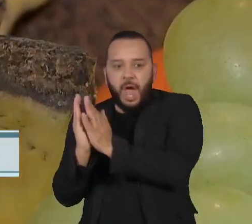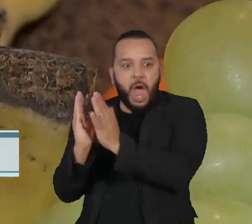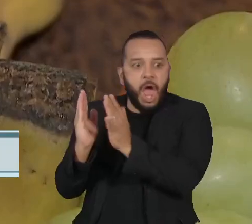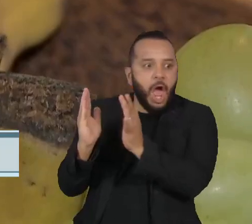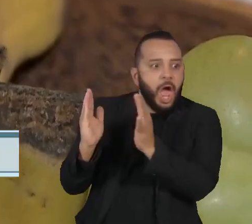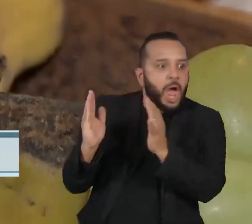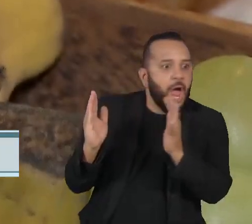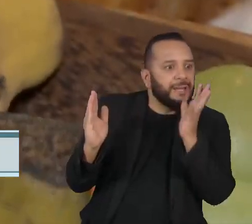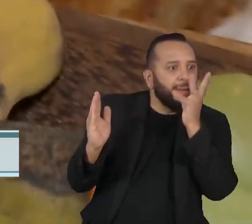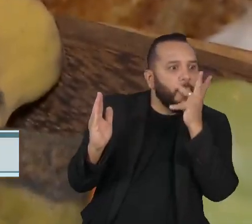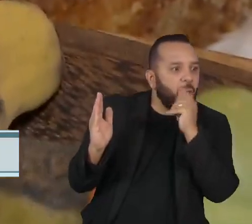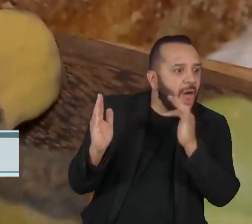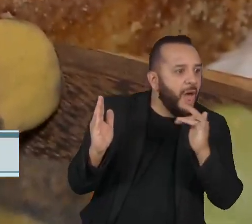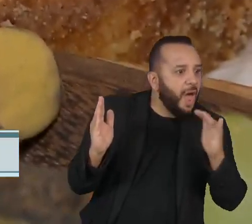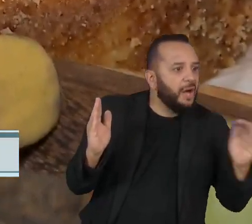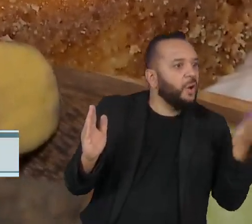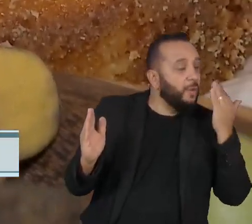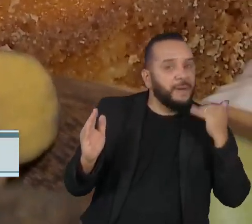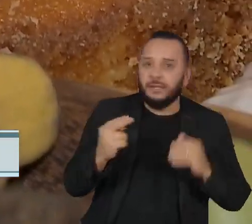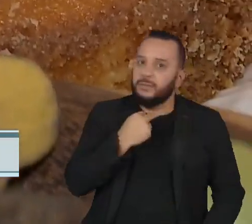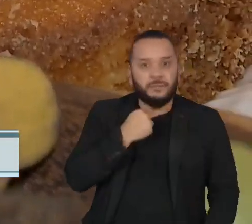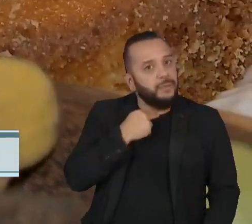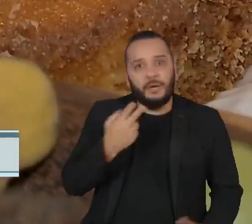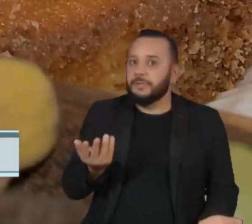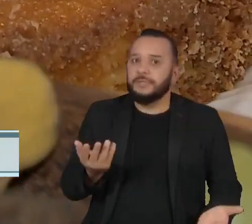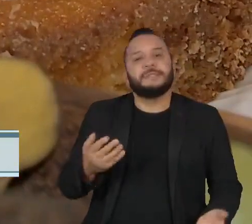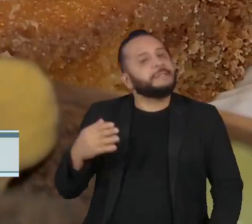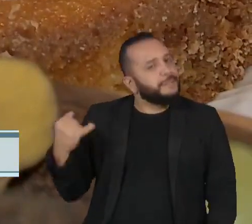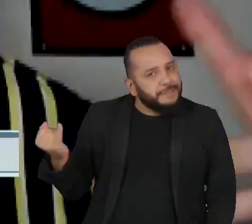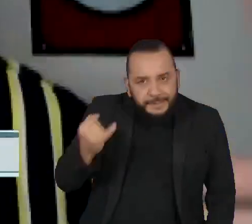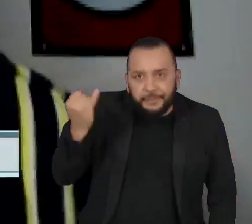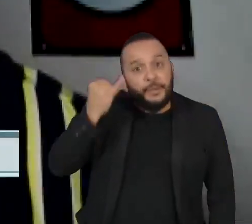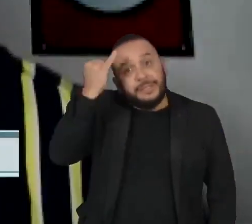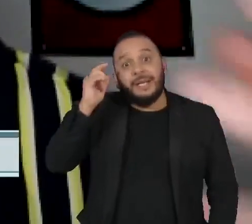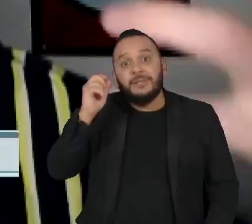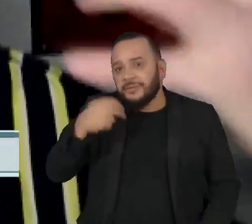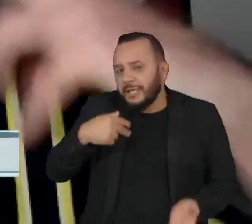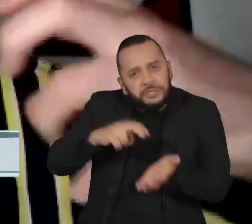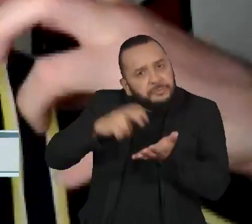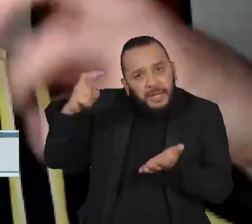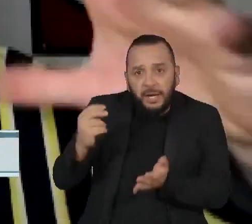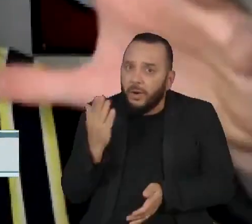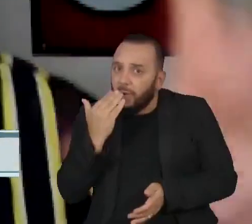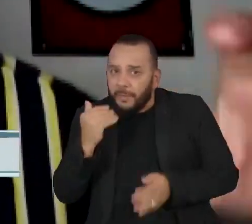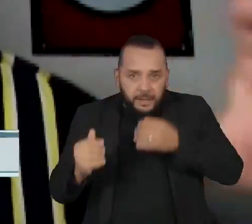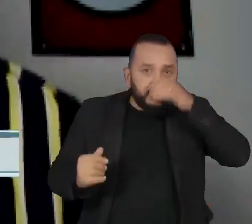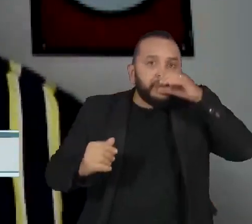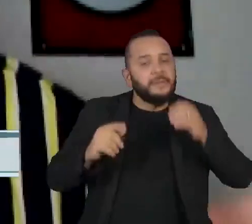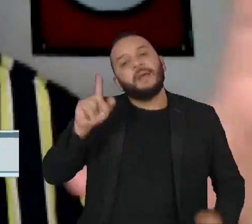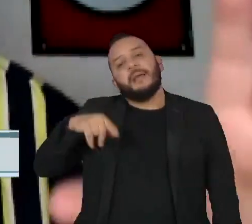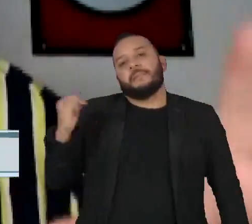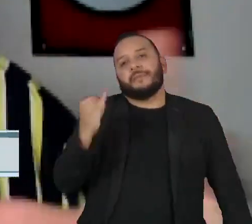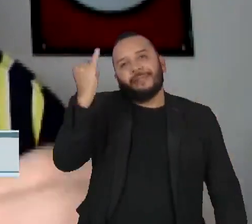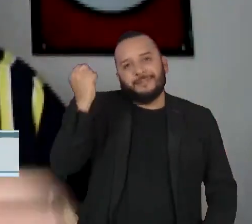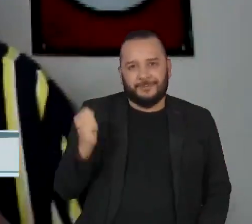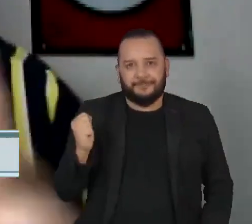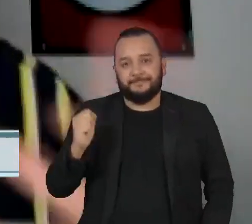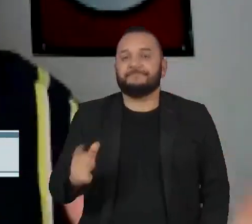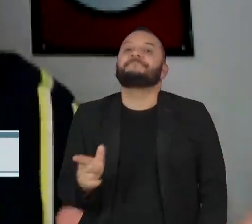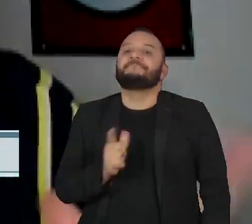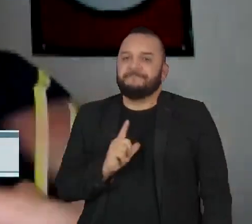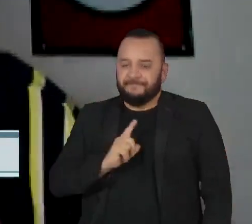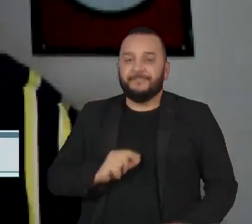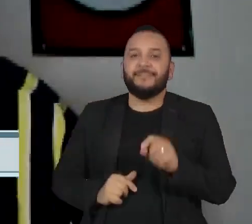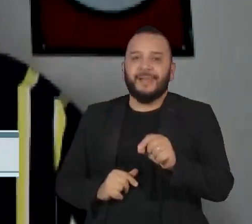isso a primeira refeição Depois de uma noite de sono é tão importante nutrir o nosso cérebro nutrir o cérebro de um adolescente que tá em